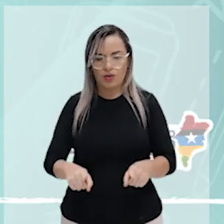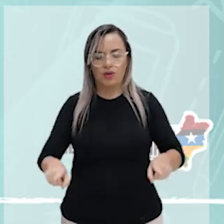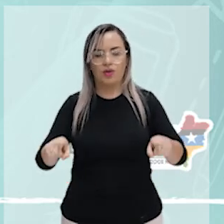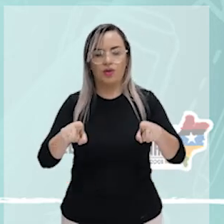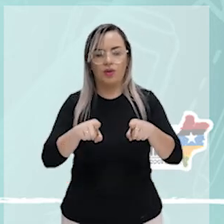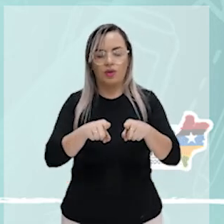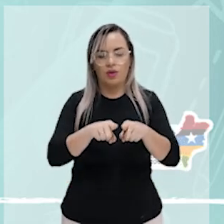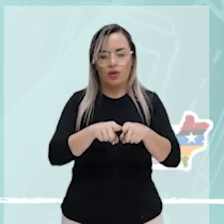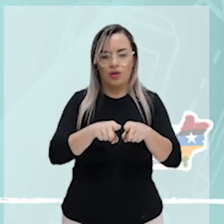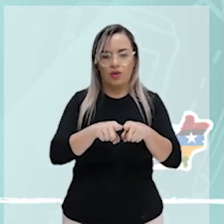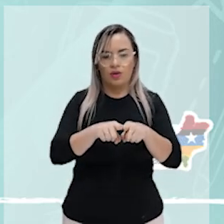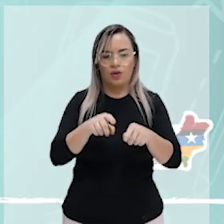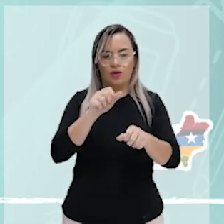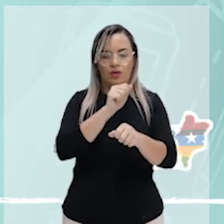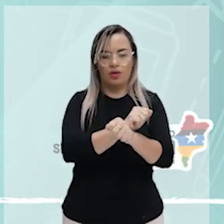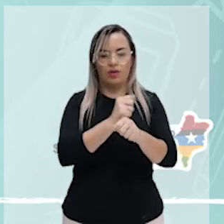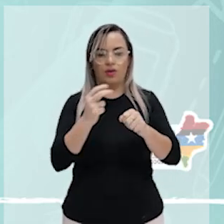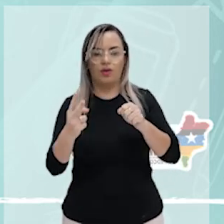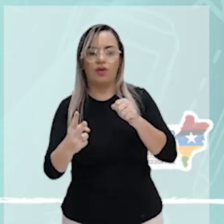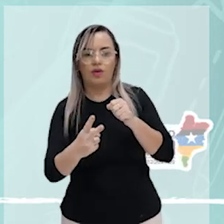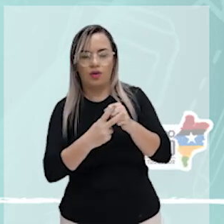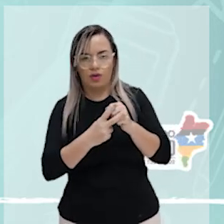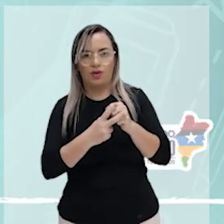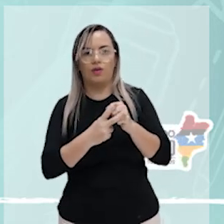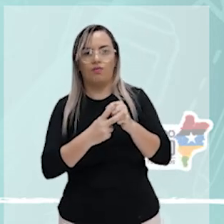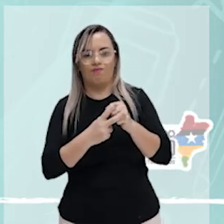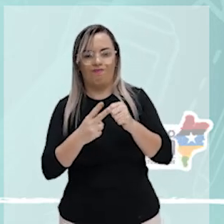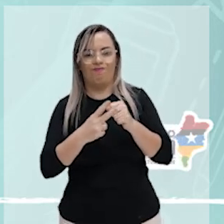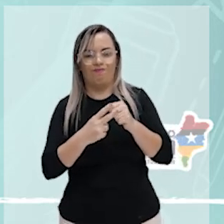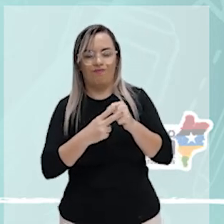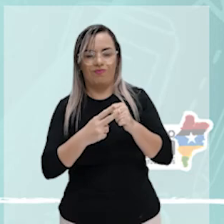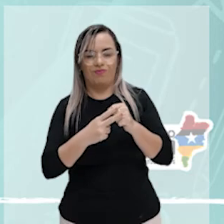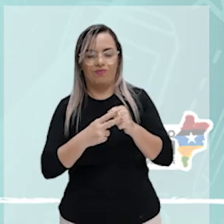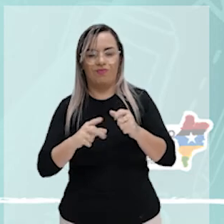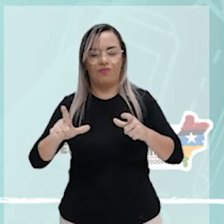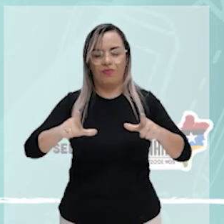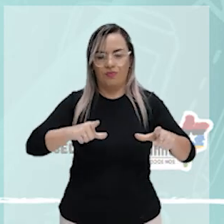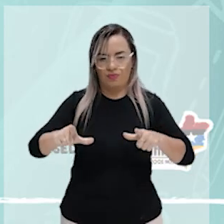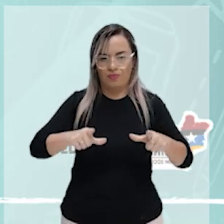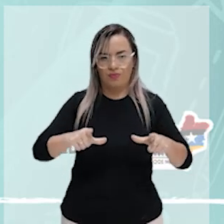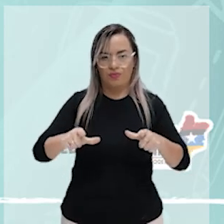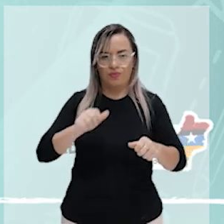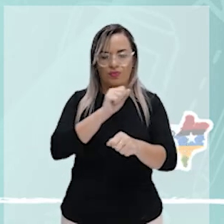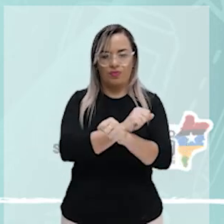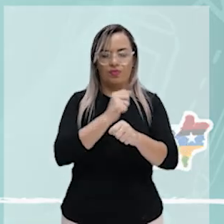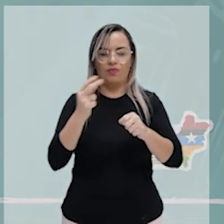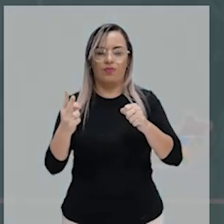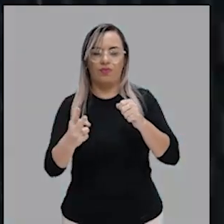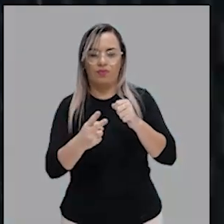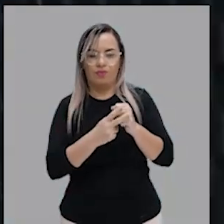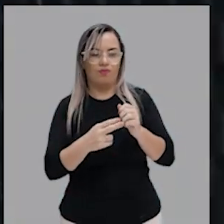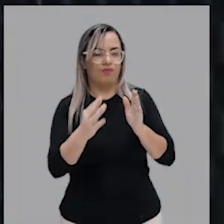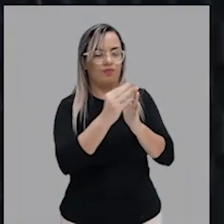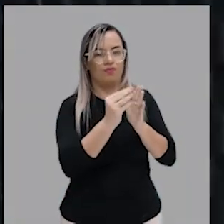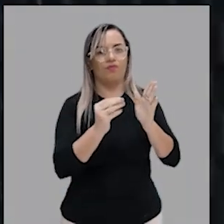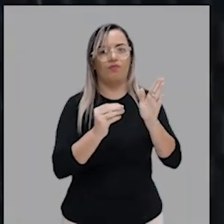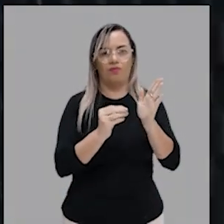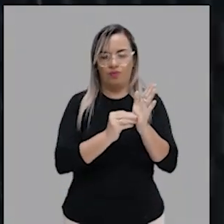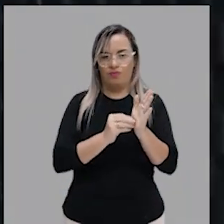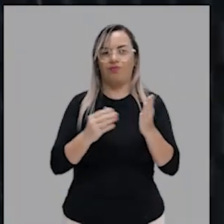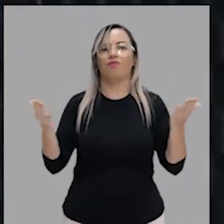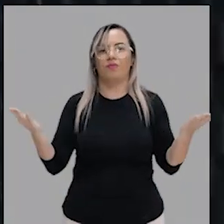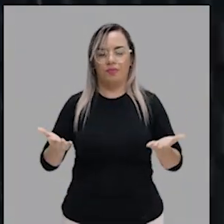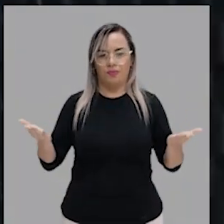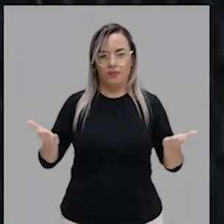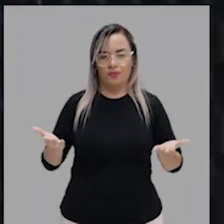no próprio advérbio. Assim, trabalhamos advérbios na nossa aula de